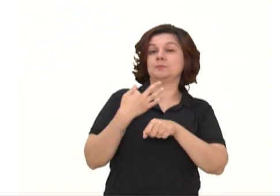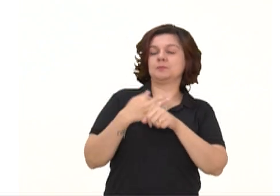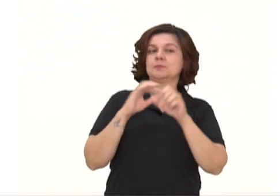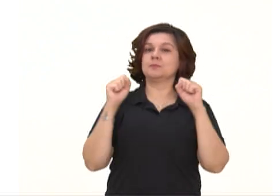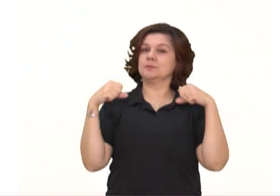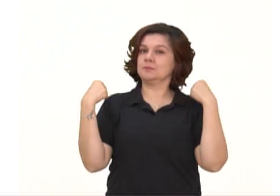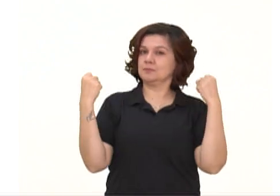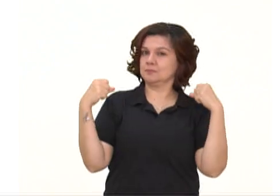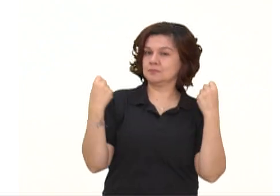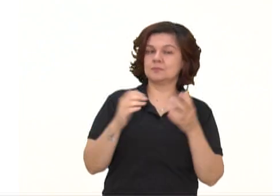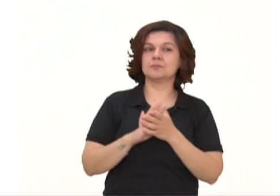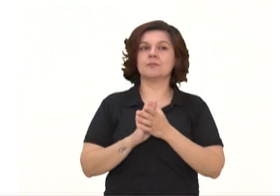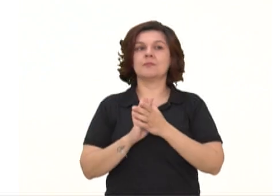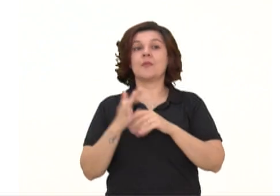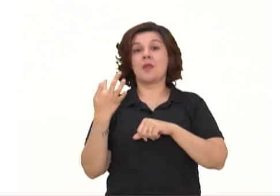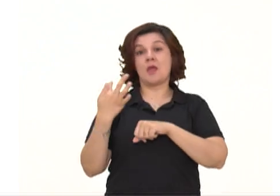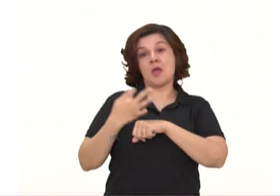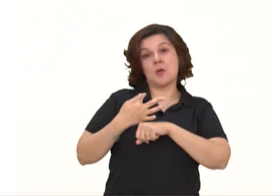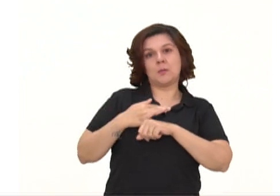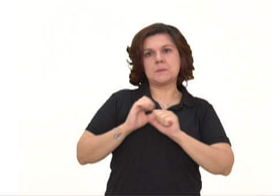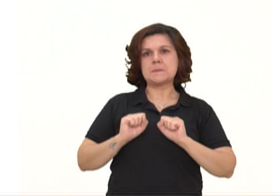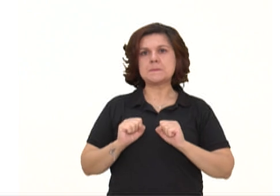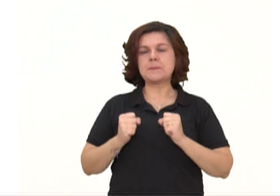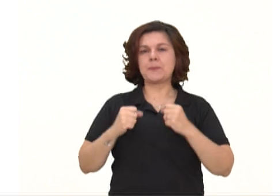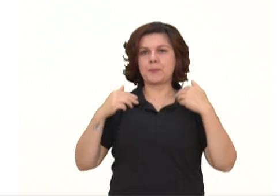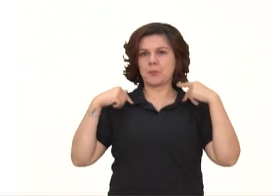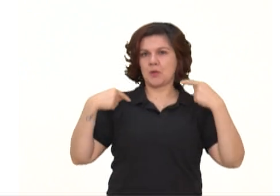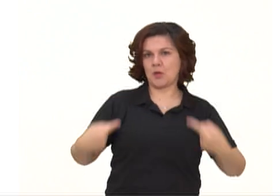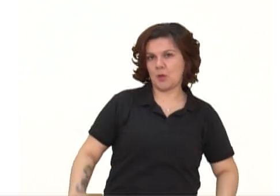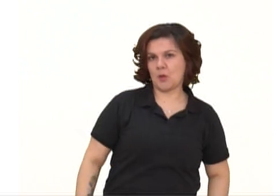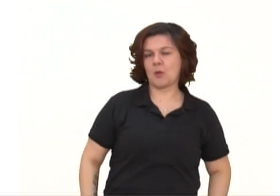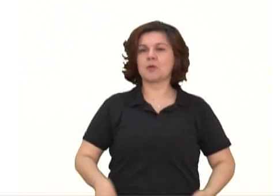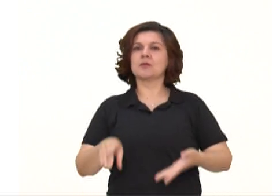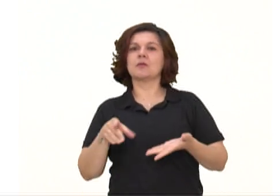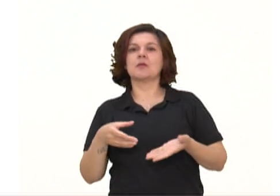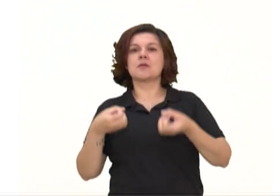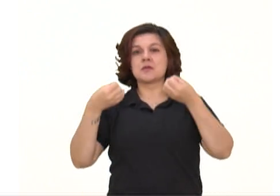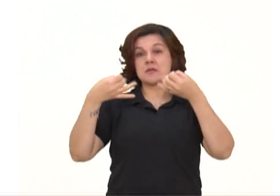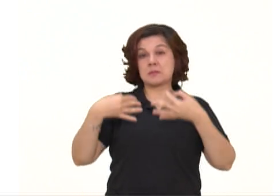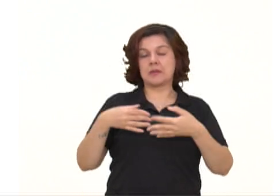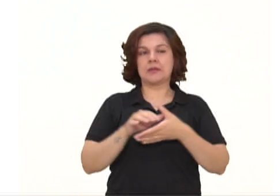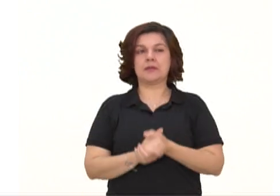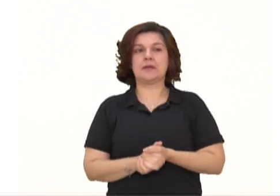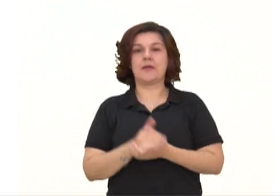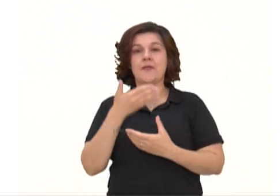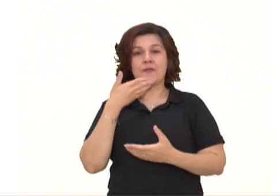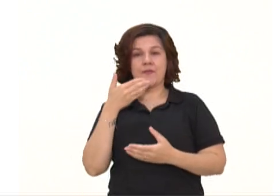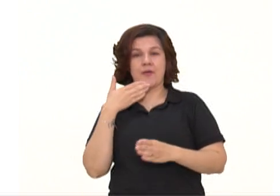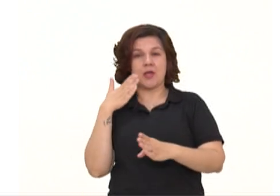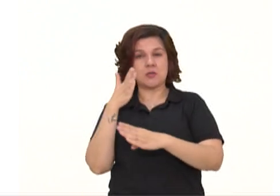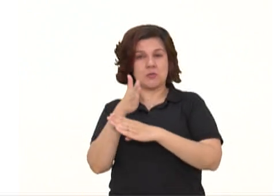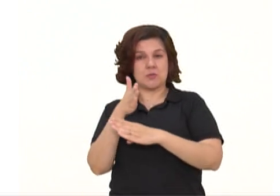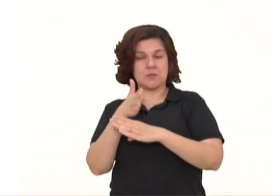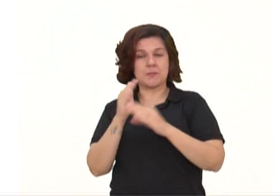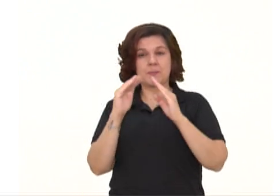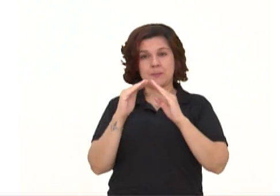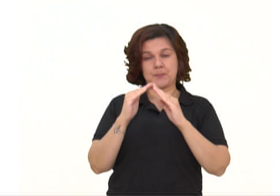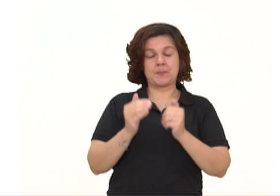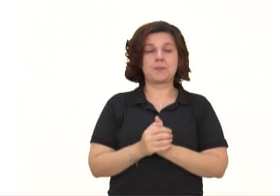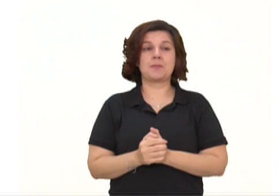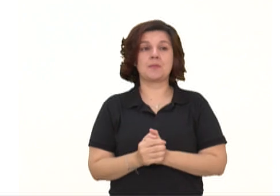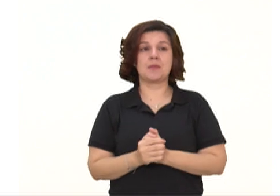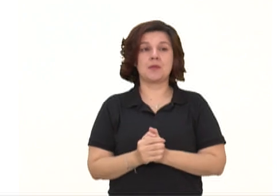ali da resistência corporal, sempre com base ali no dicionário e assim, informação de fácil acesso para você aí de casa. Vamos falar